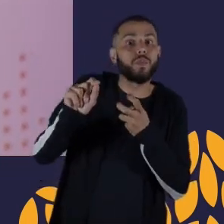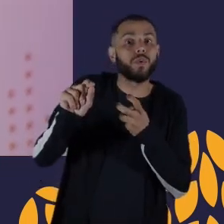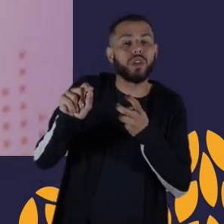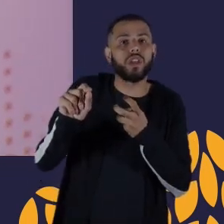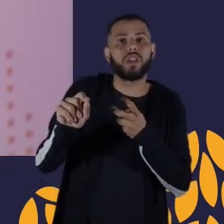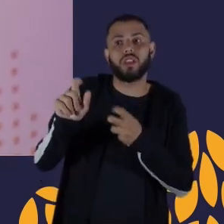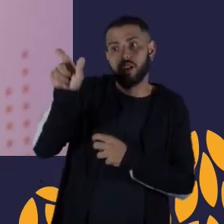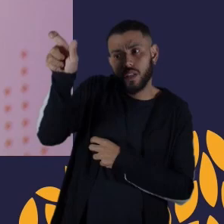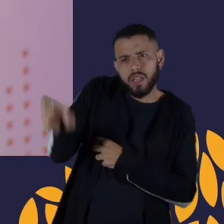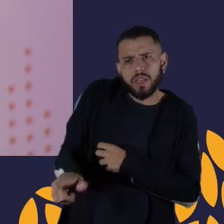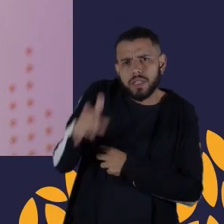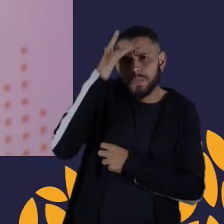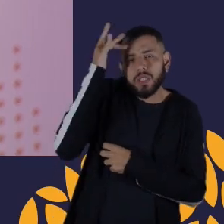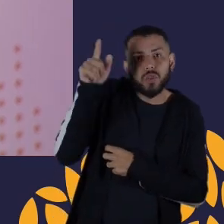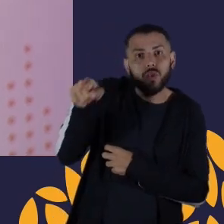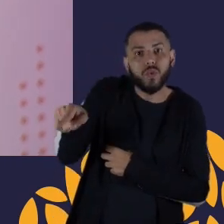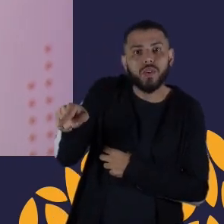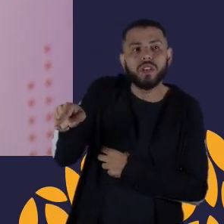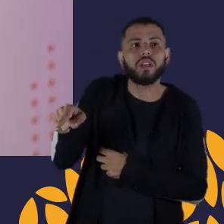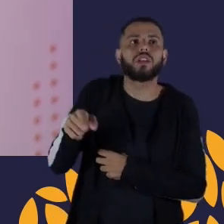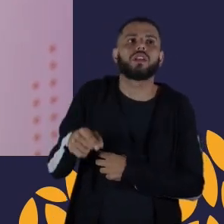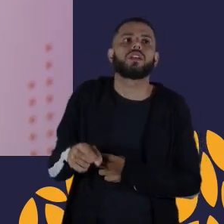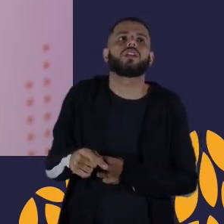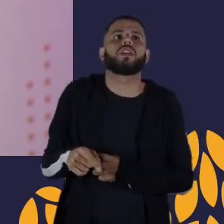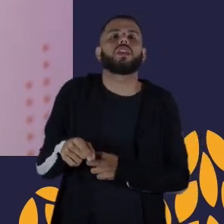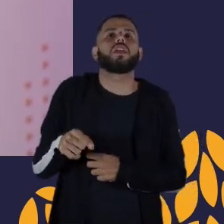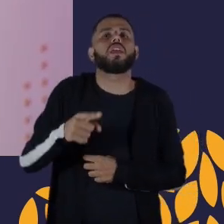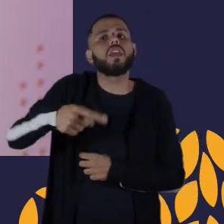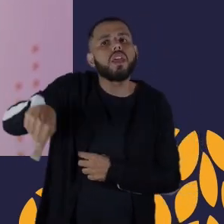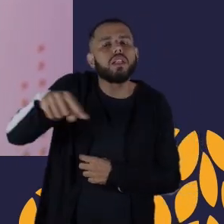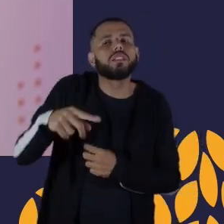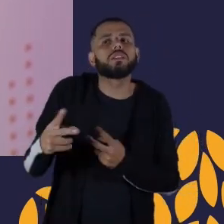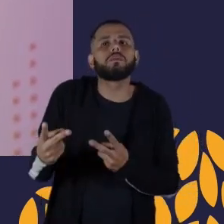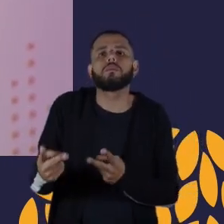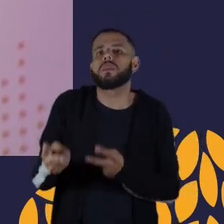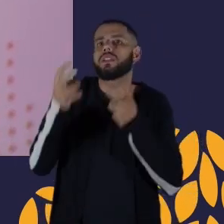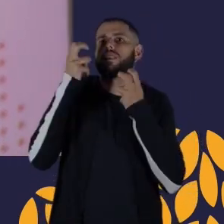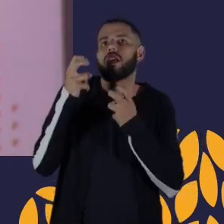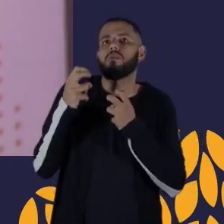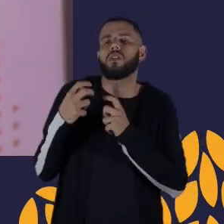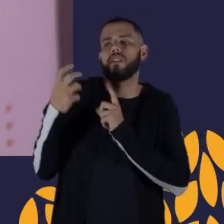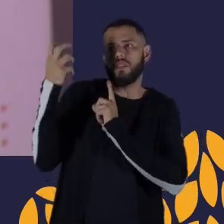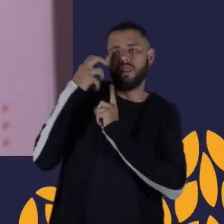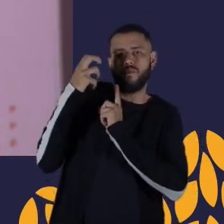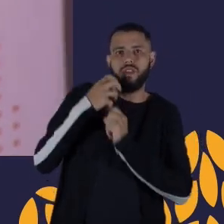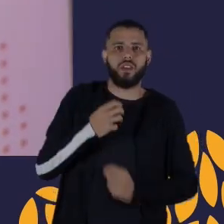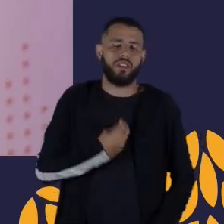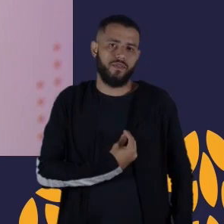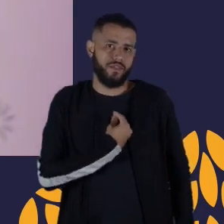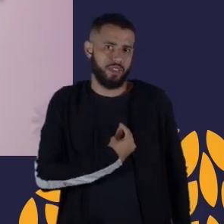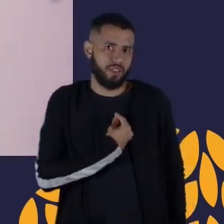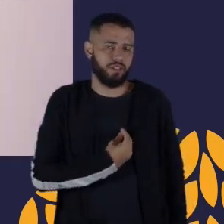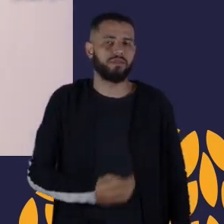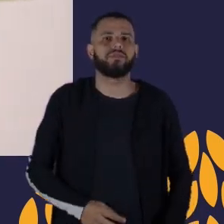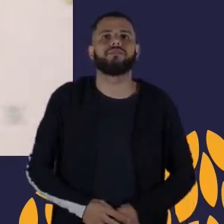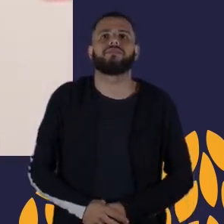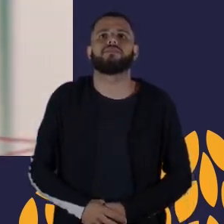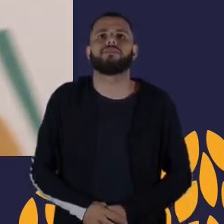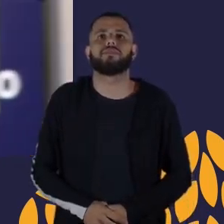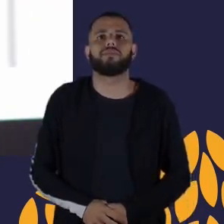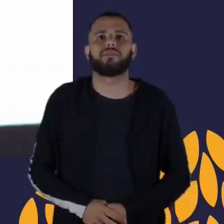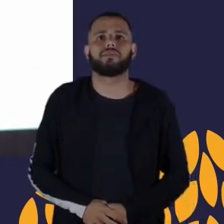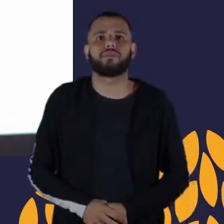pacientes mais percebem como que interfere com a vida. Aí, mais uma